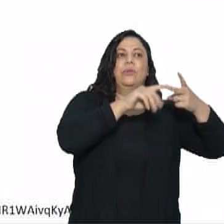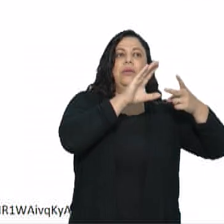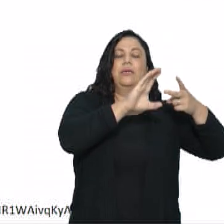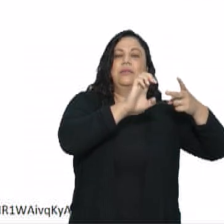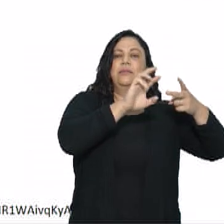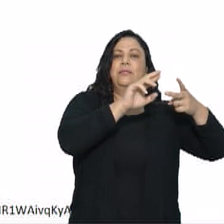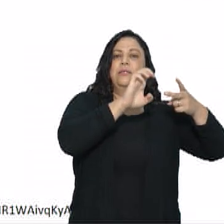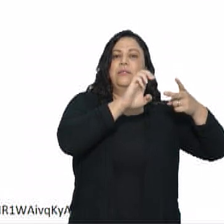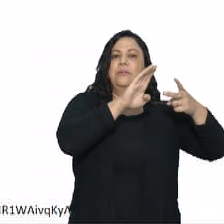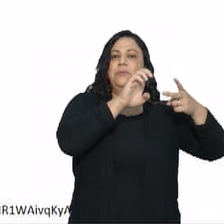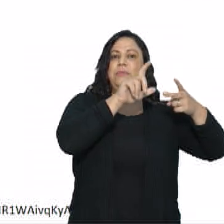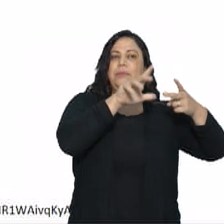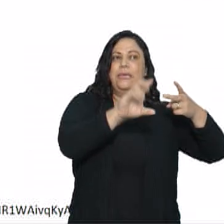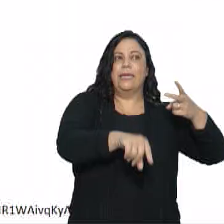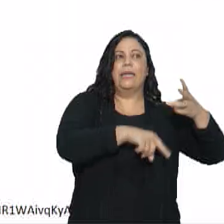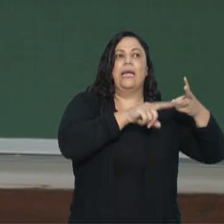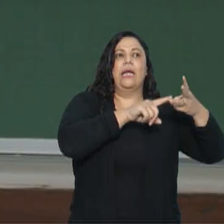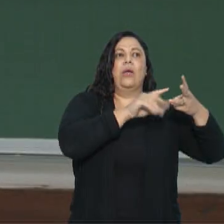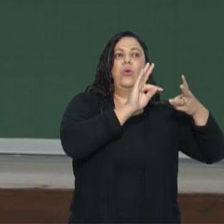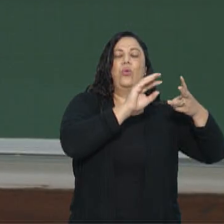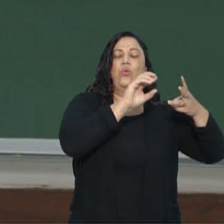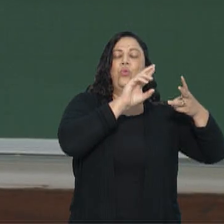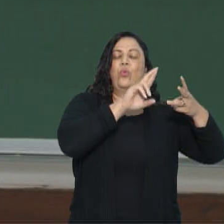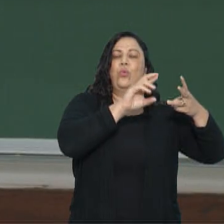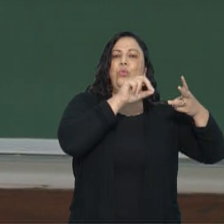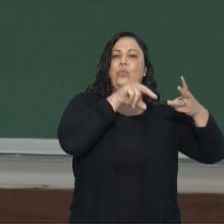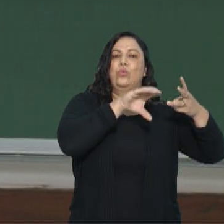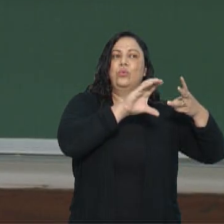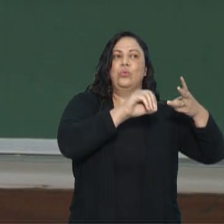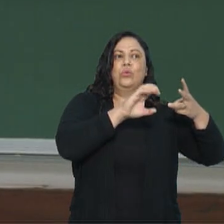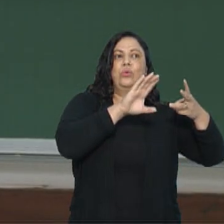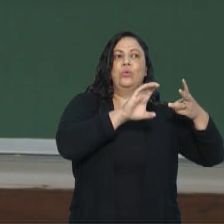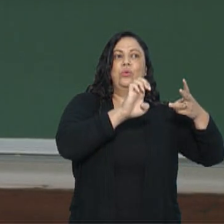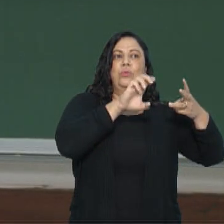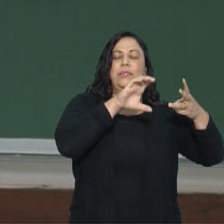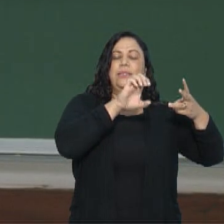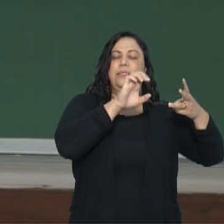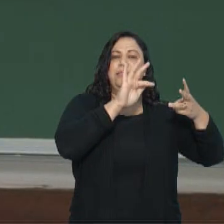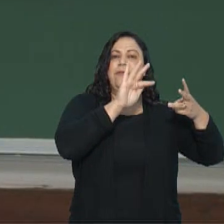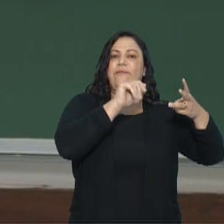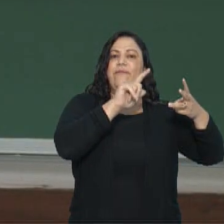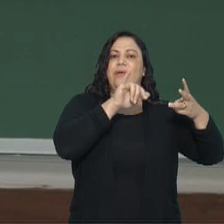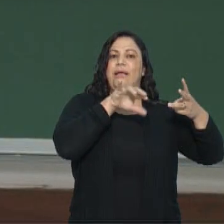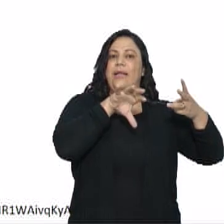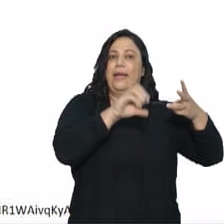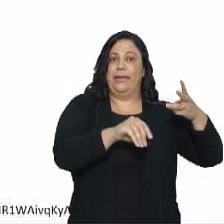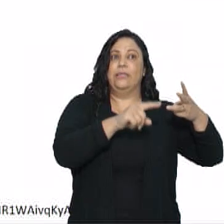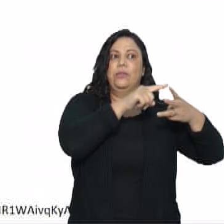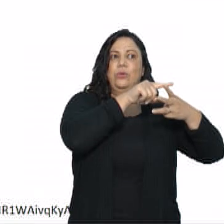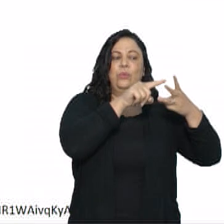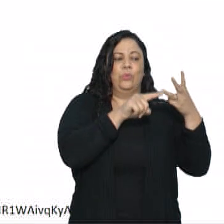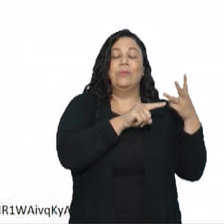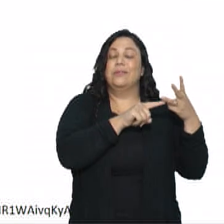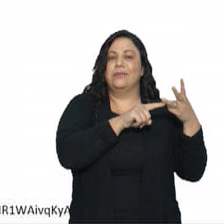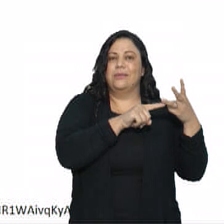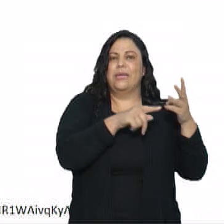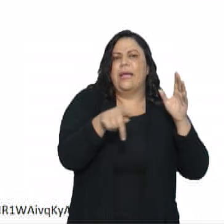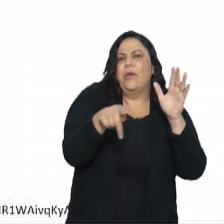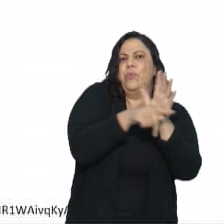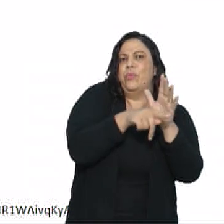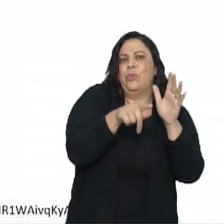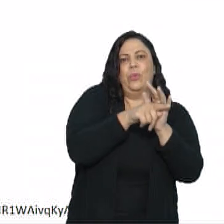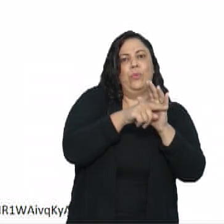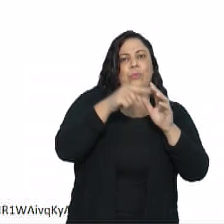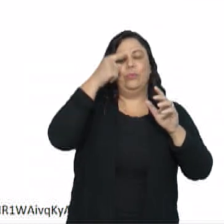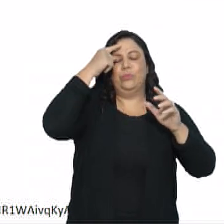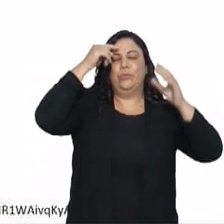Então, reparem nessa imagem. Essa imagem que vocês estão observando é um recorte somente do sistema nervoso